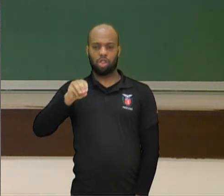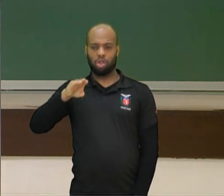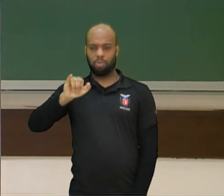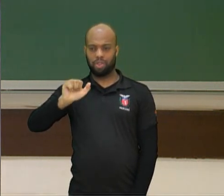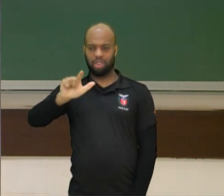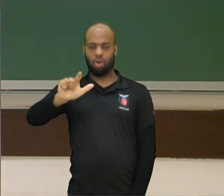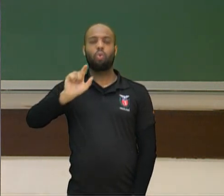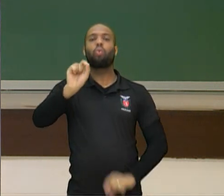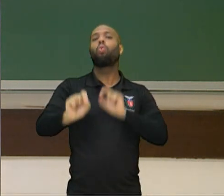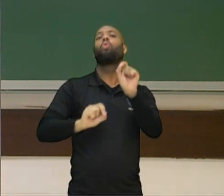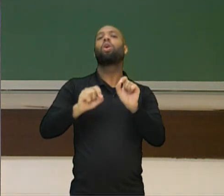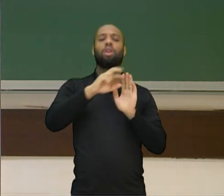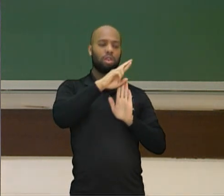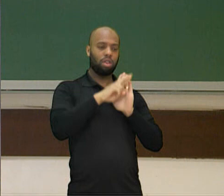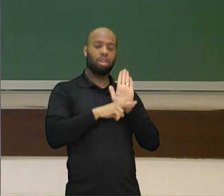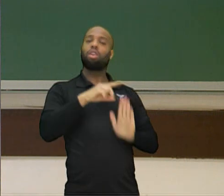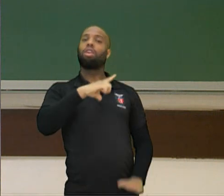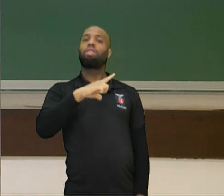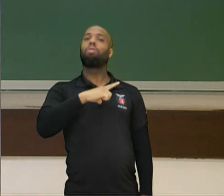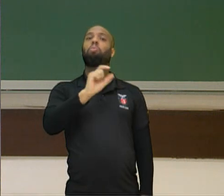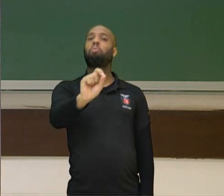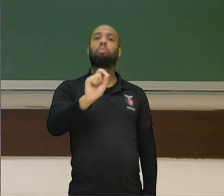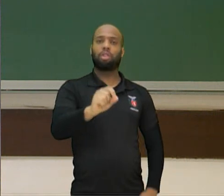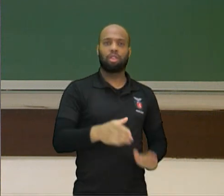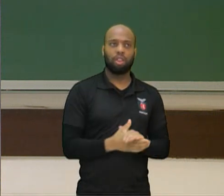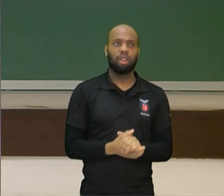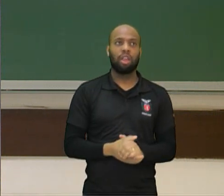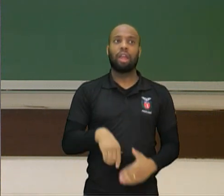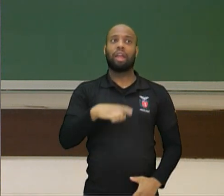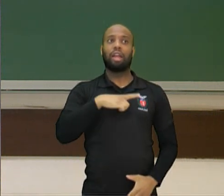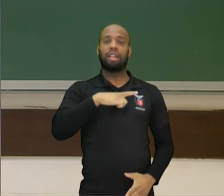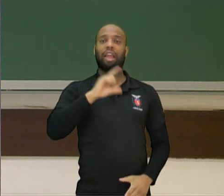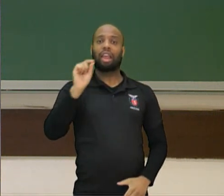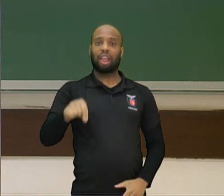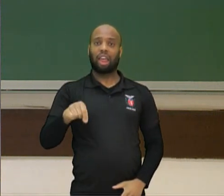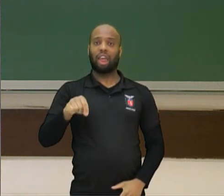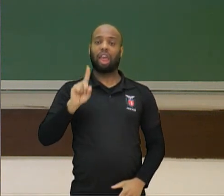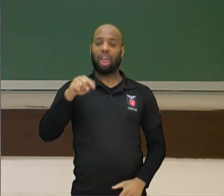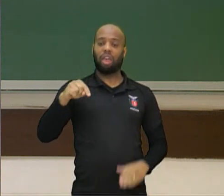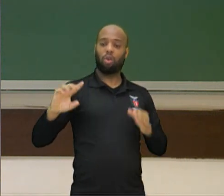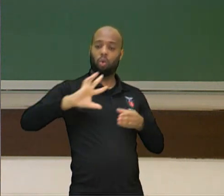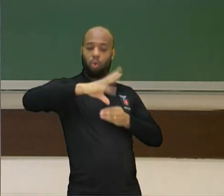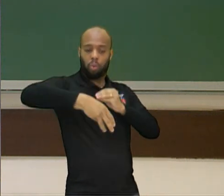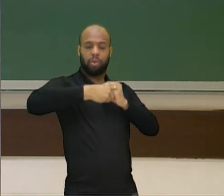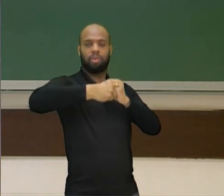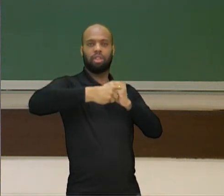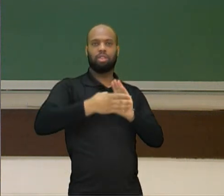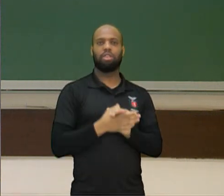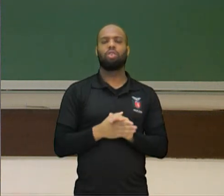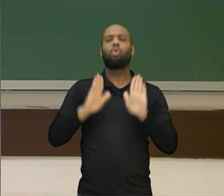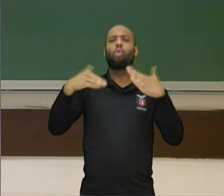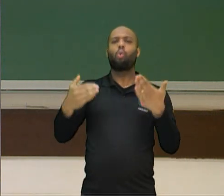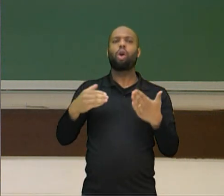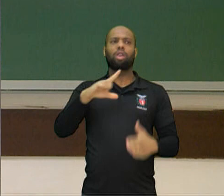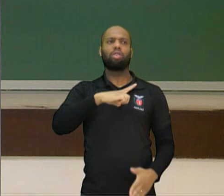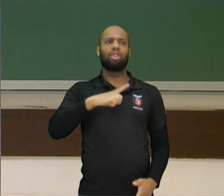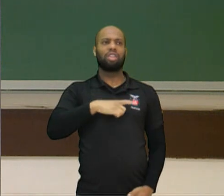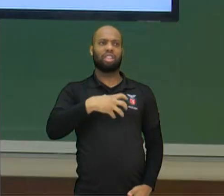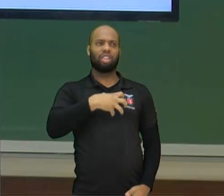propriedade? A propriedade dos binomiais complementares. Quando que dois binomiais